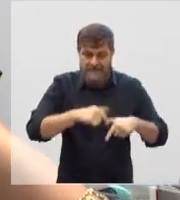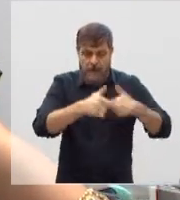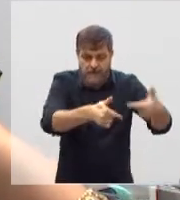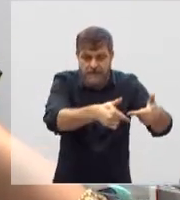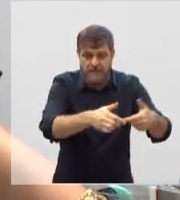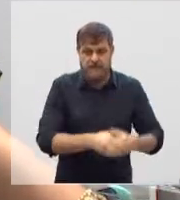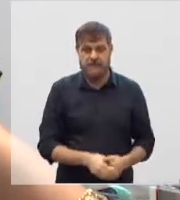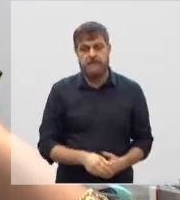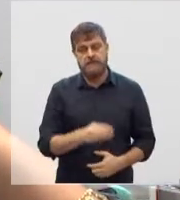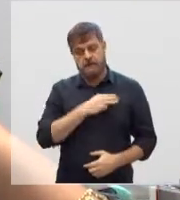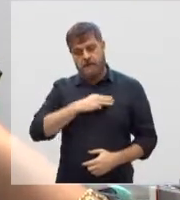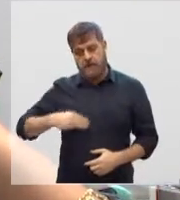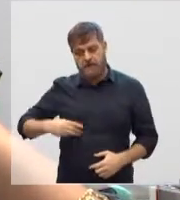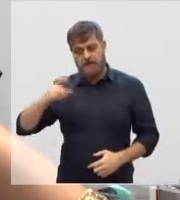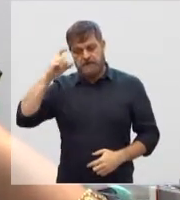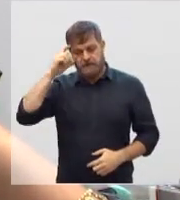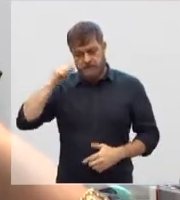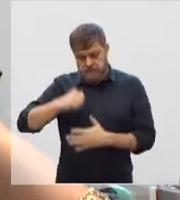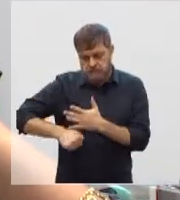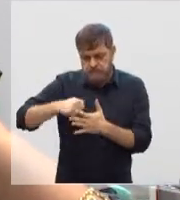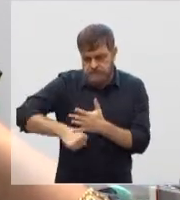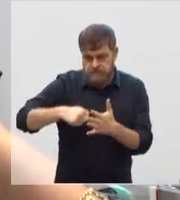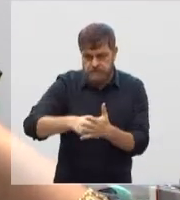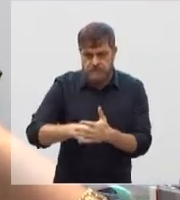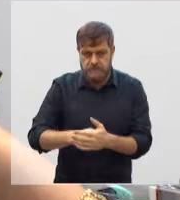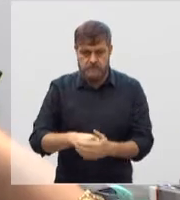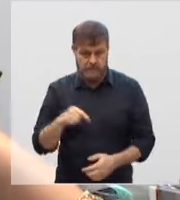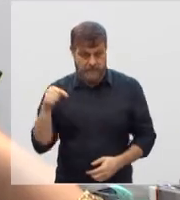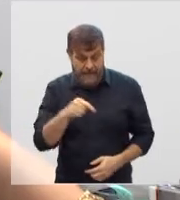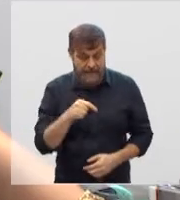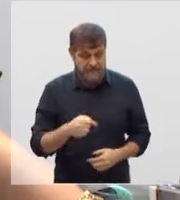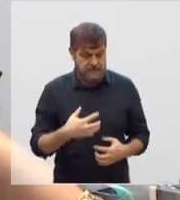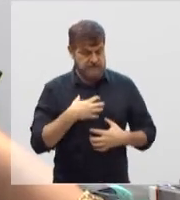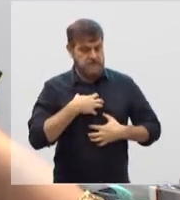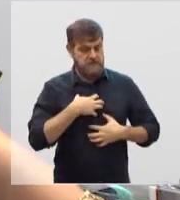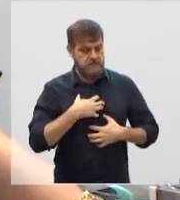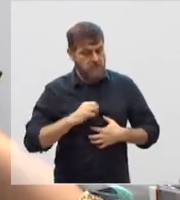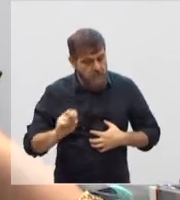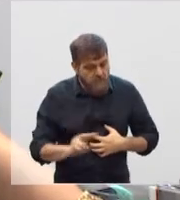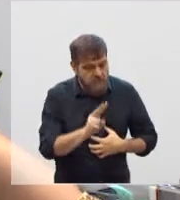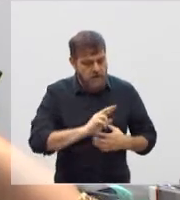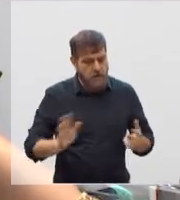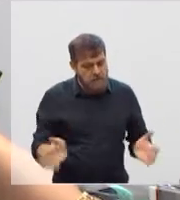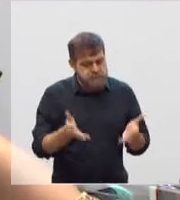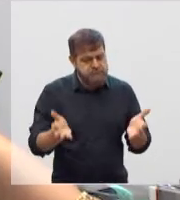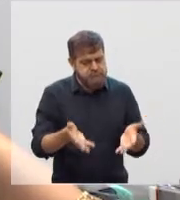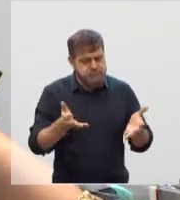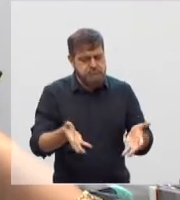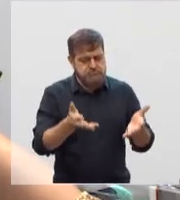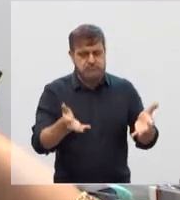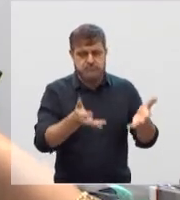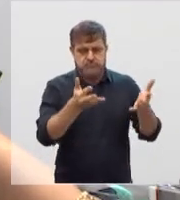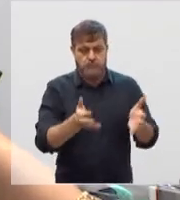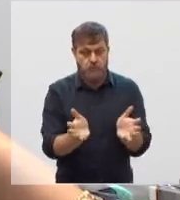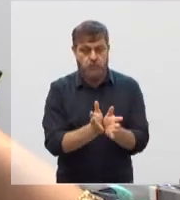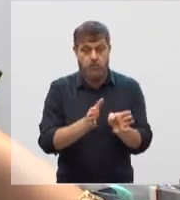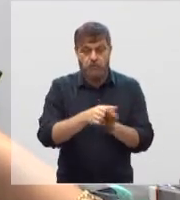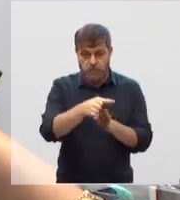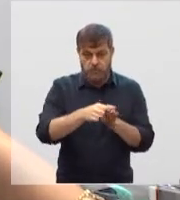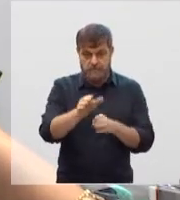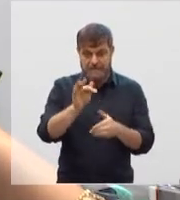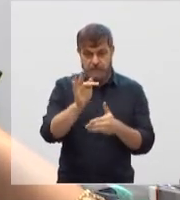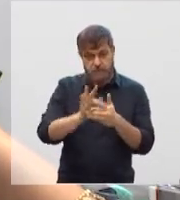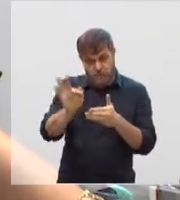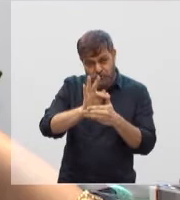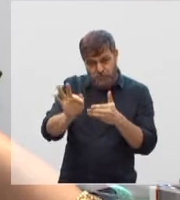disso. Então, foi uma oportunidade também dos conselheiros serem valorizados, né? Eles receberem essa